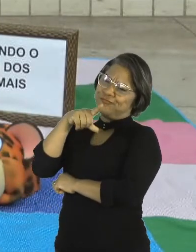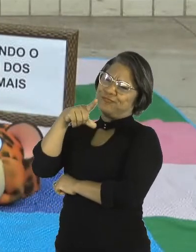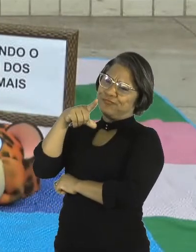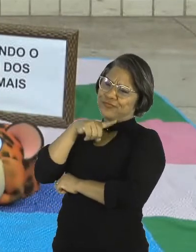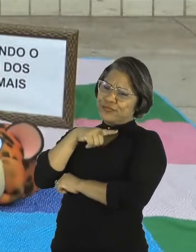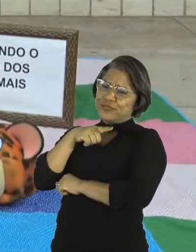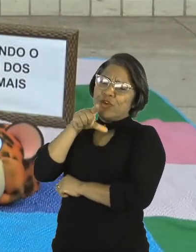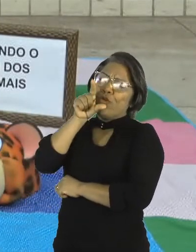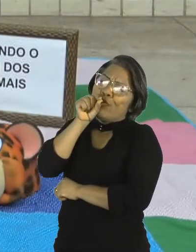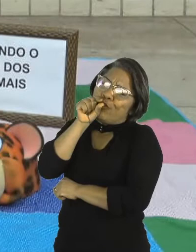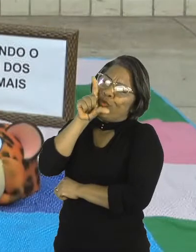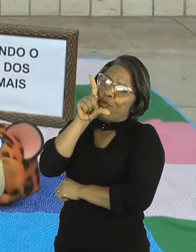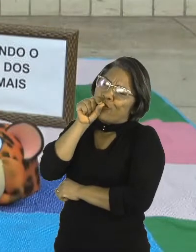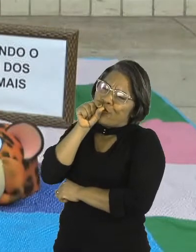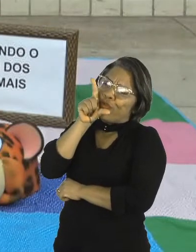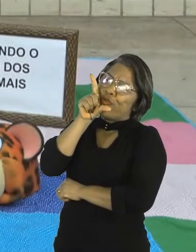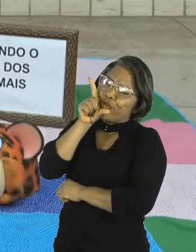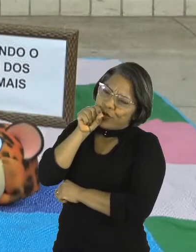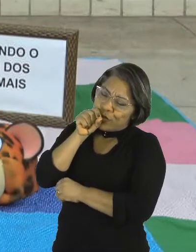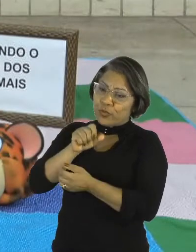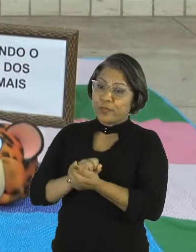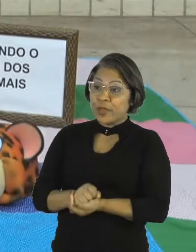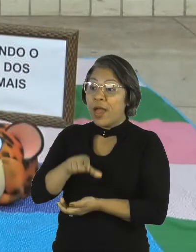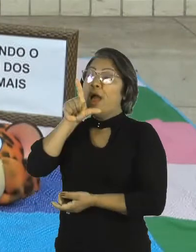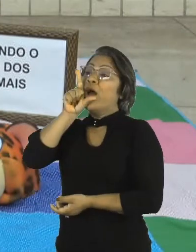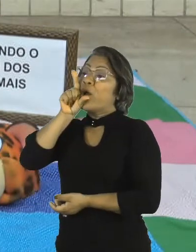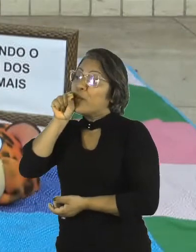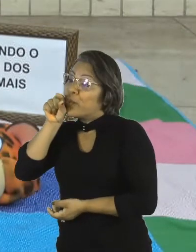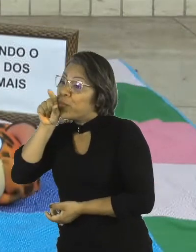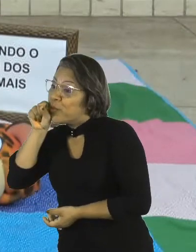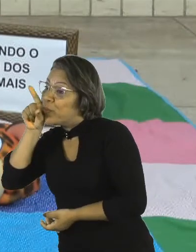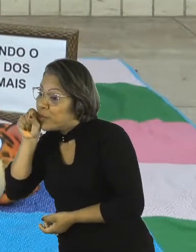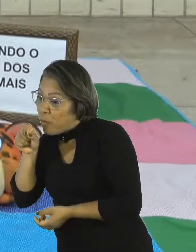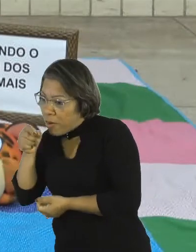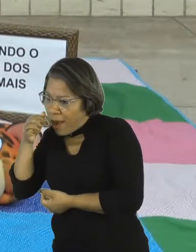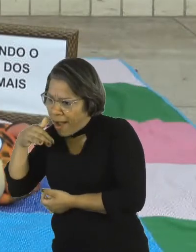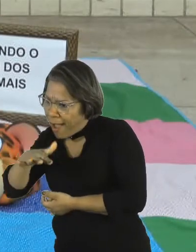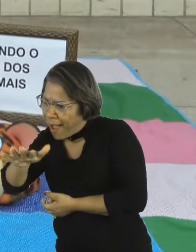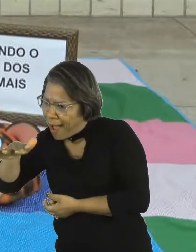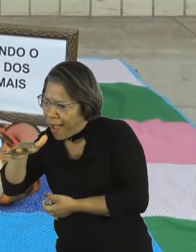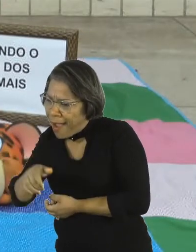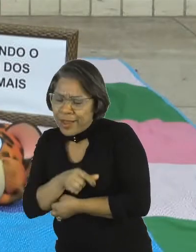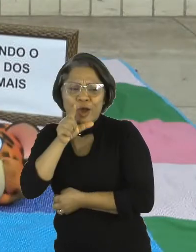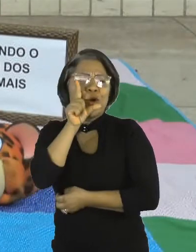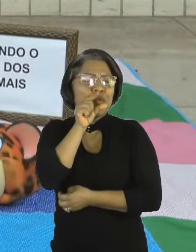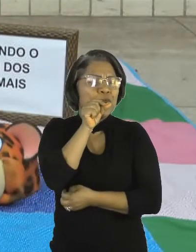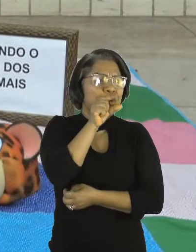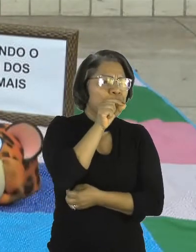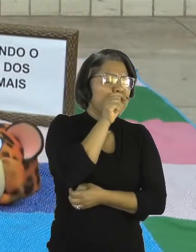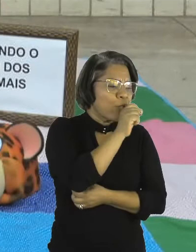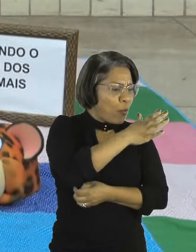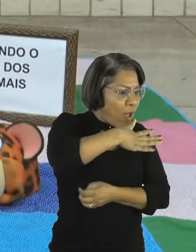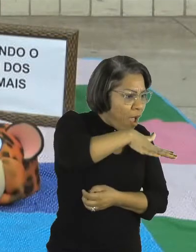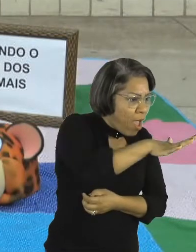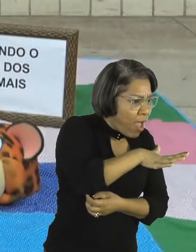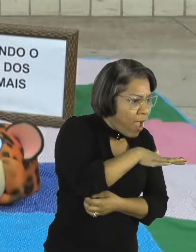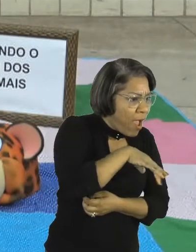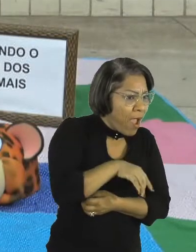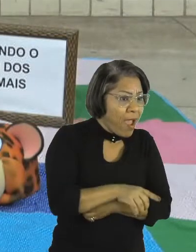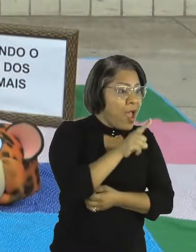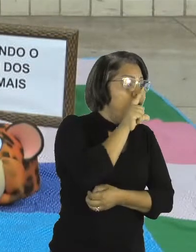tinha um pintinho, ia, ia, ô. Era piu, piu, piu pra cá, era piu, piu, piu pra